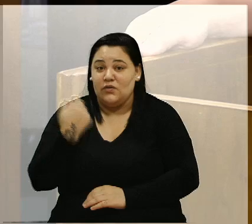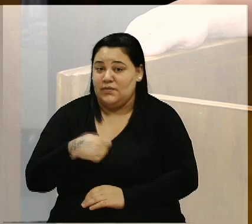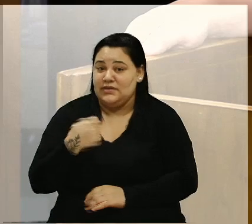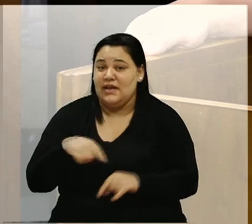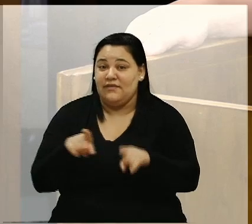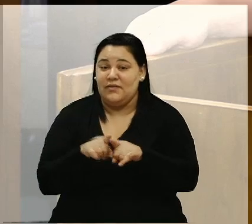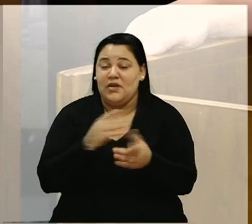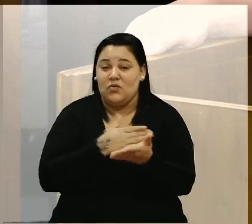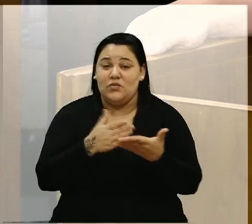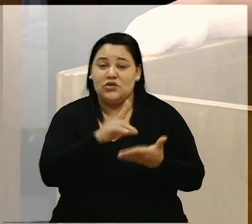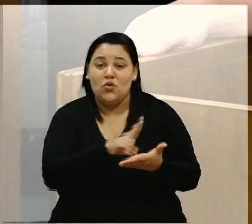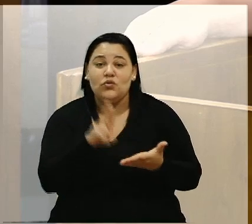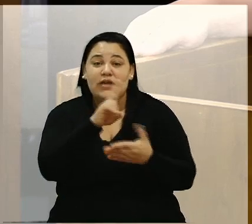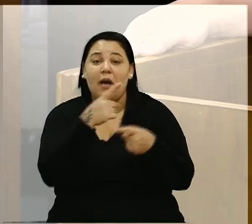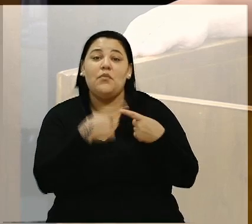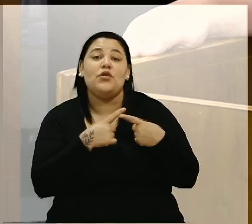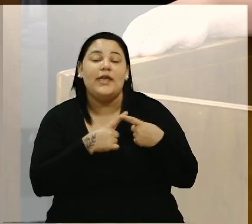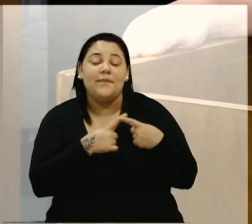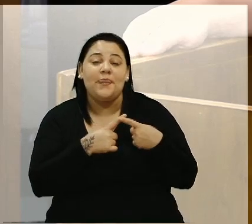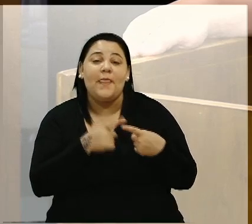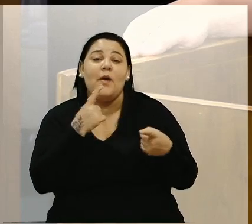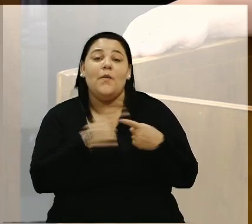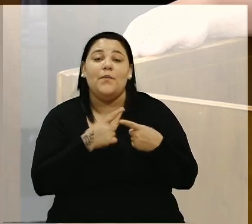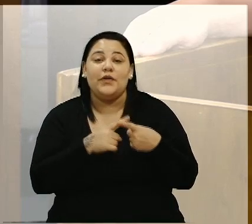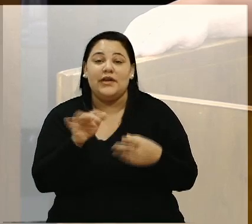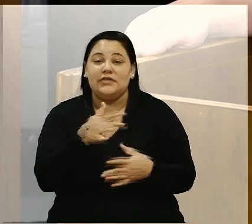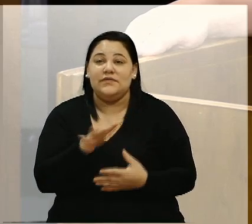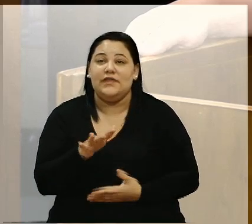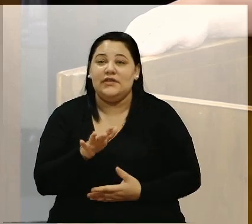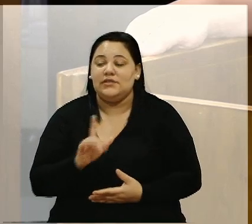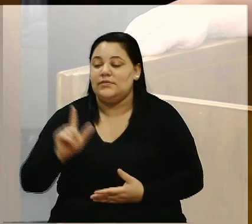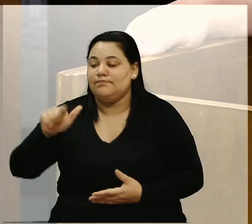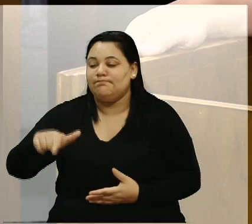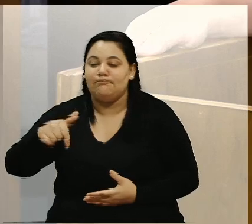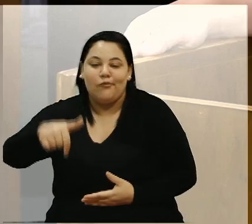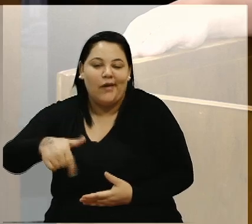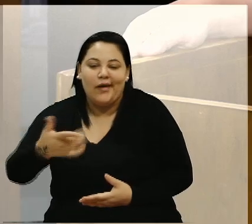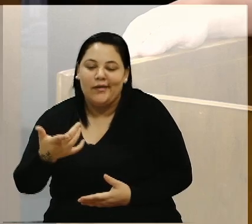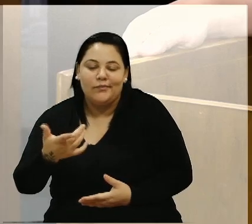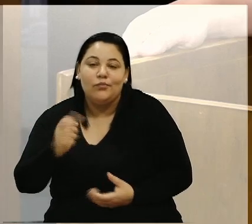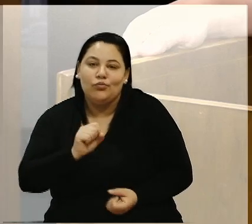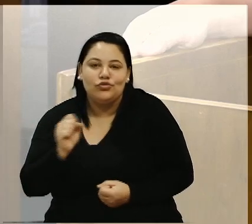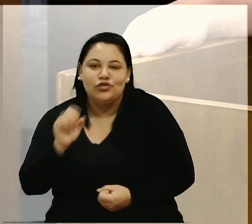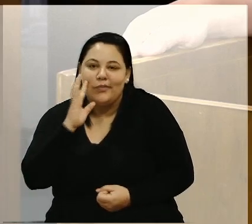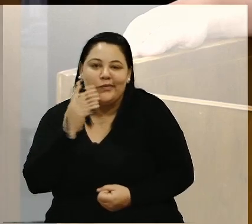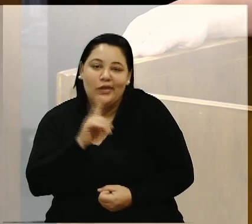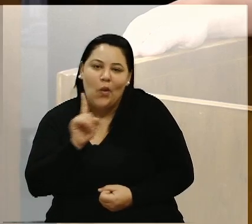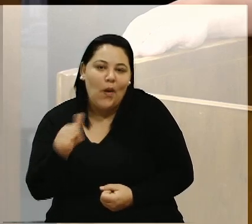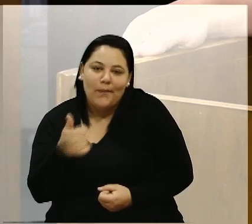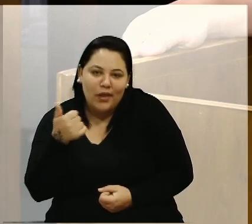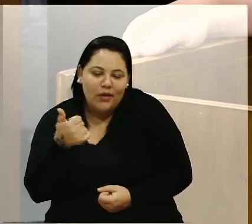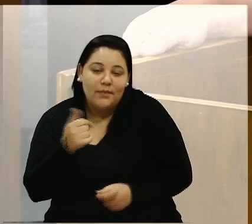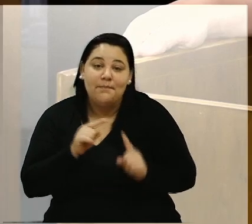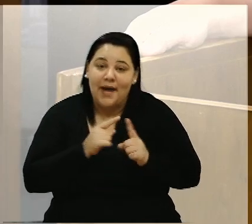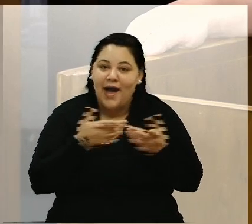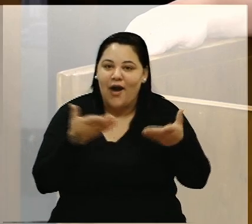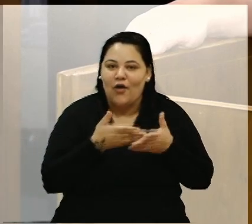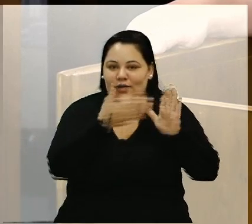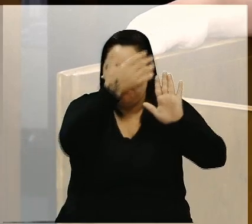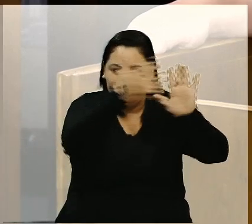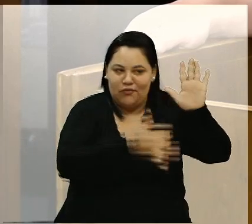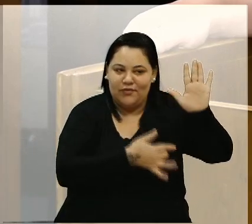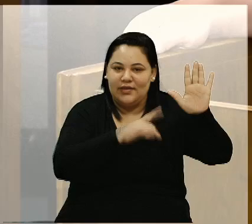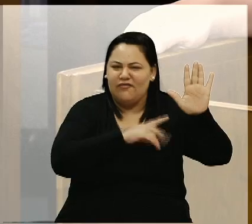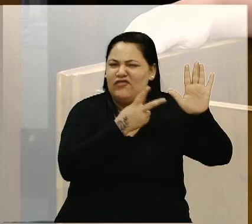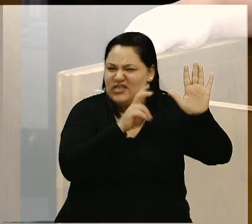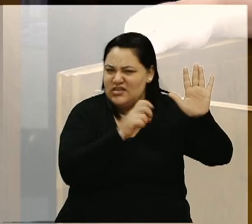colocou, porque talvez aonde ele decidisse não seria o melhor caminho. Então nós temos ótimos projetos, eu vou dar 4 aqui